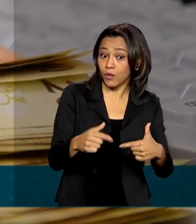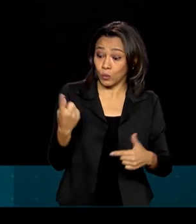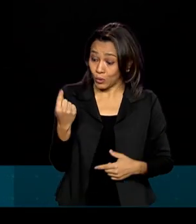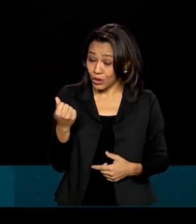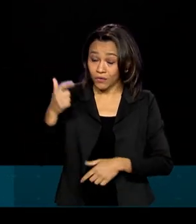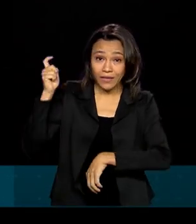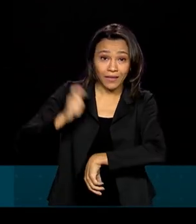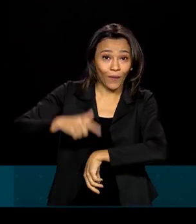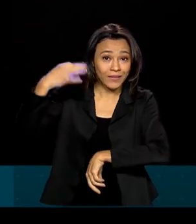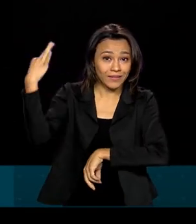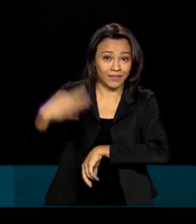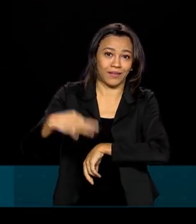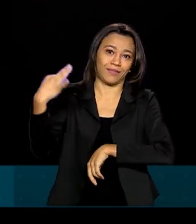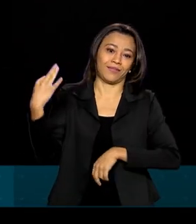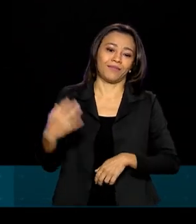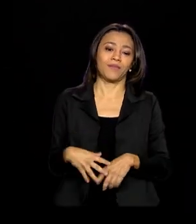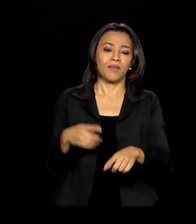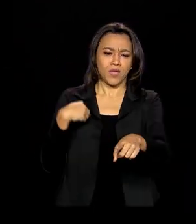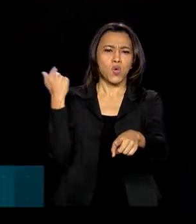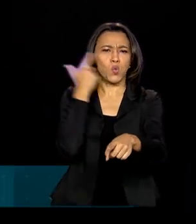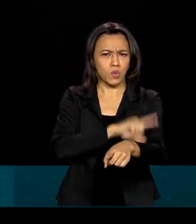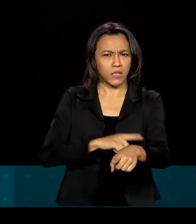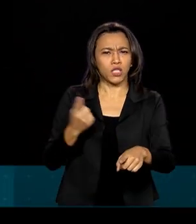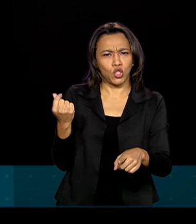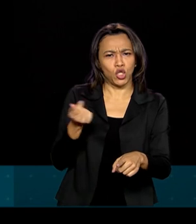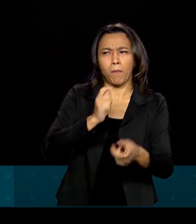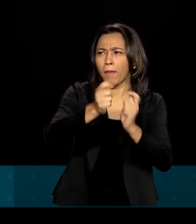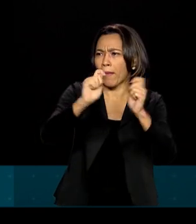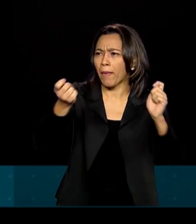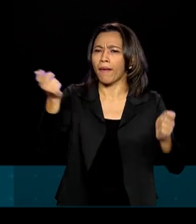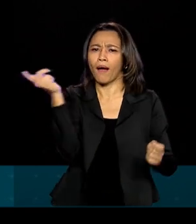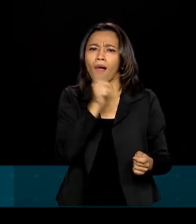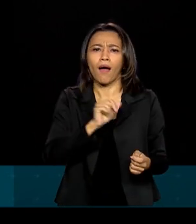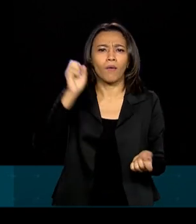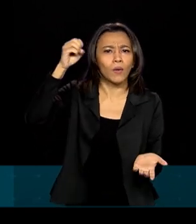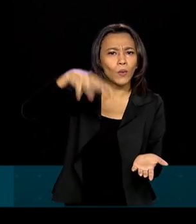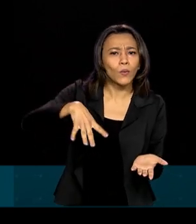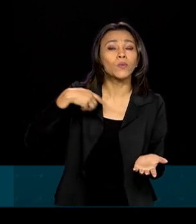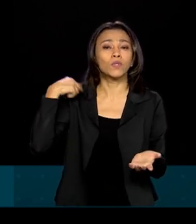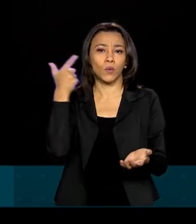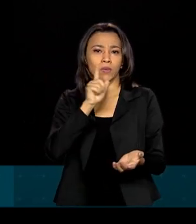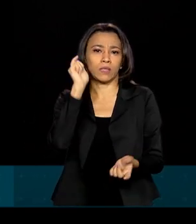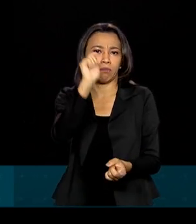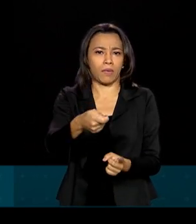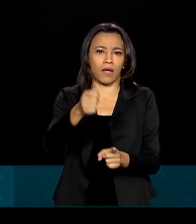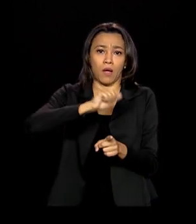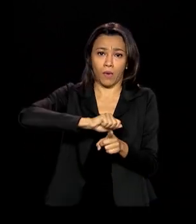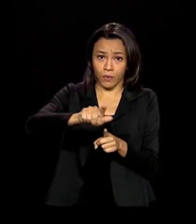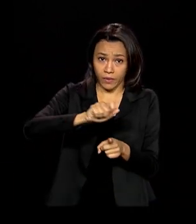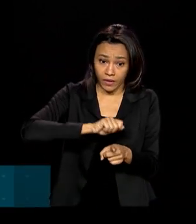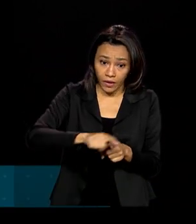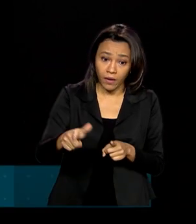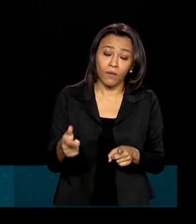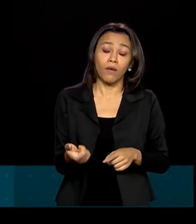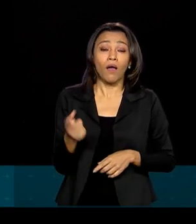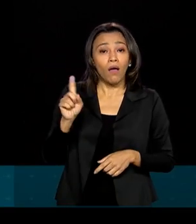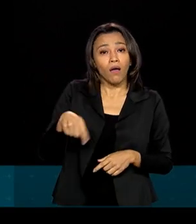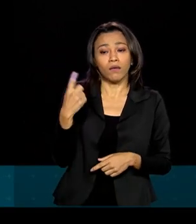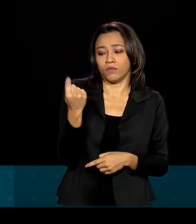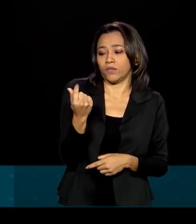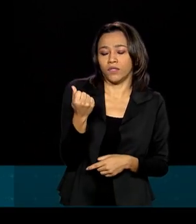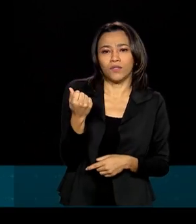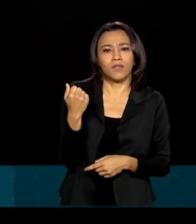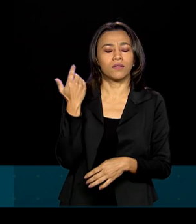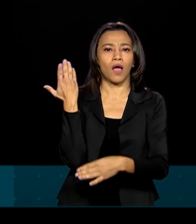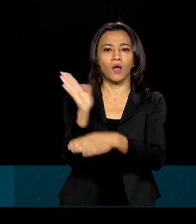certa. Consegui pagar minhas contas de água, de luz do mês, consegui pagar meu legal também. É uma renda que pode estar ajudando